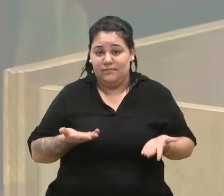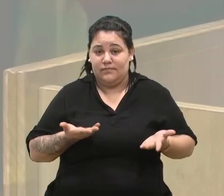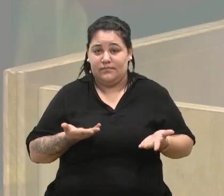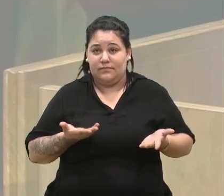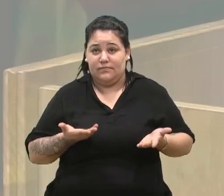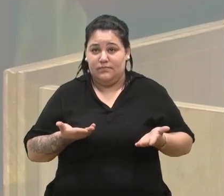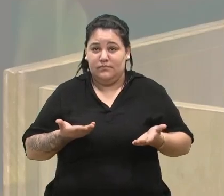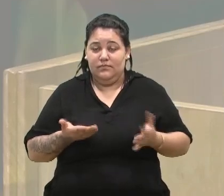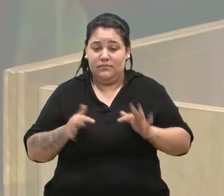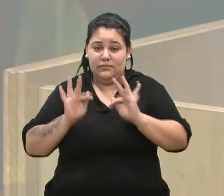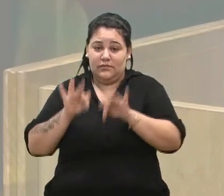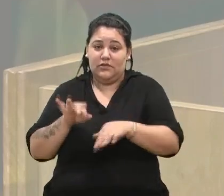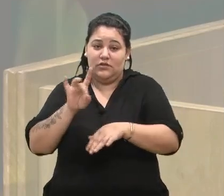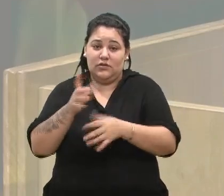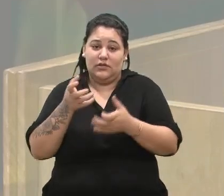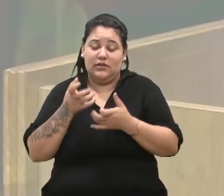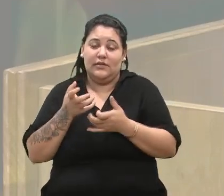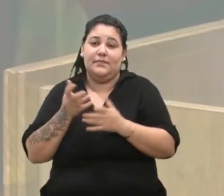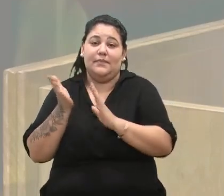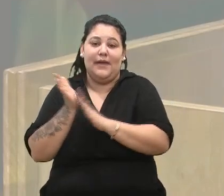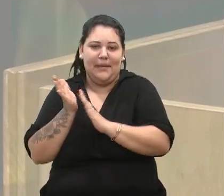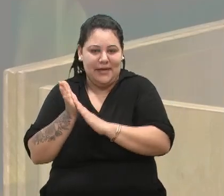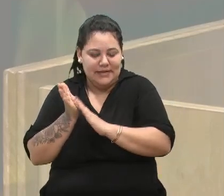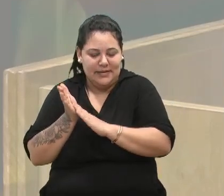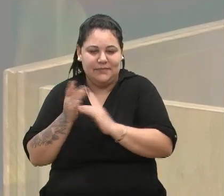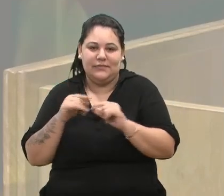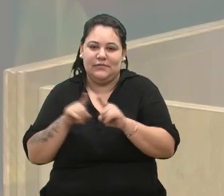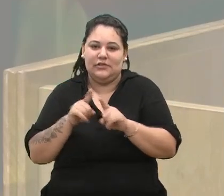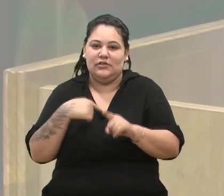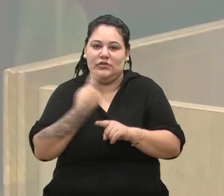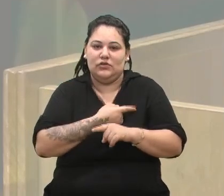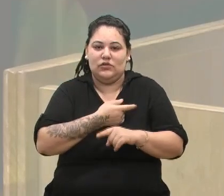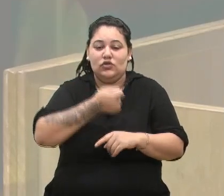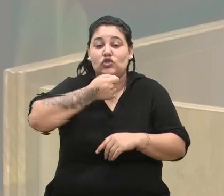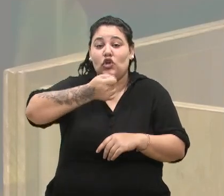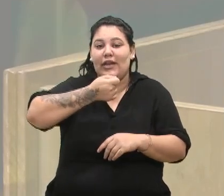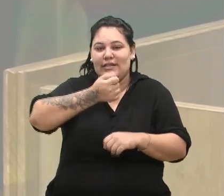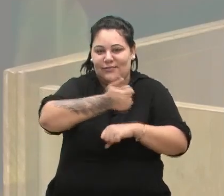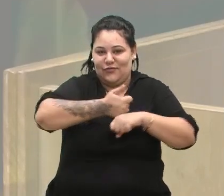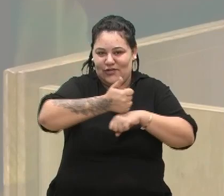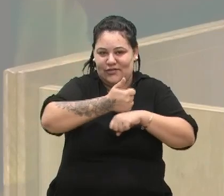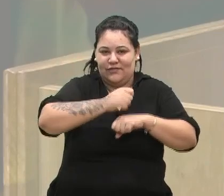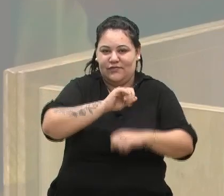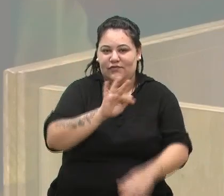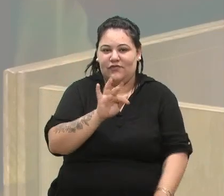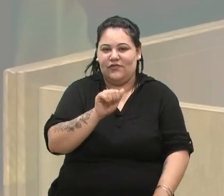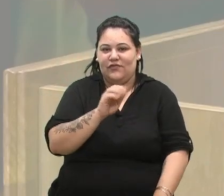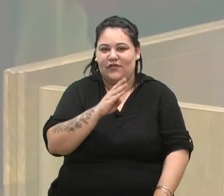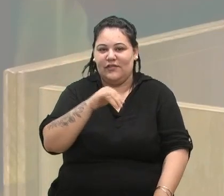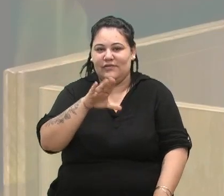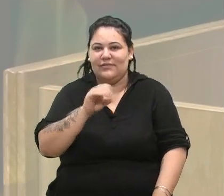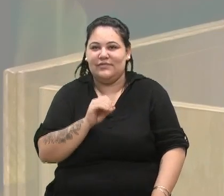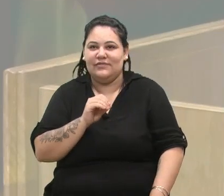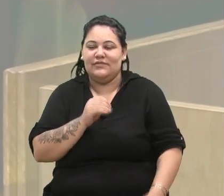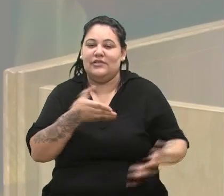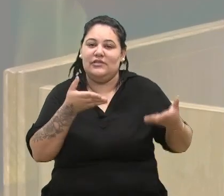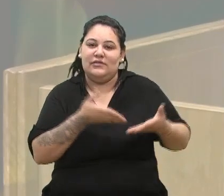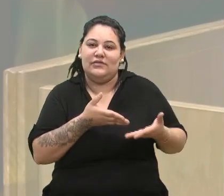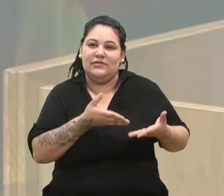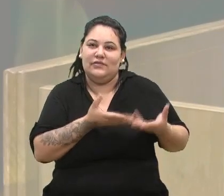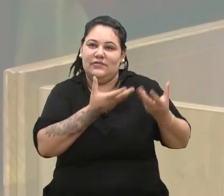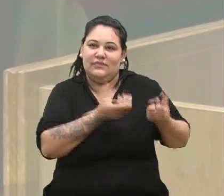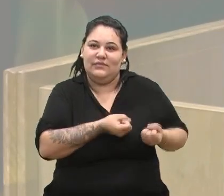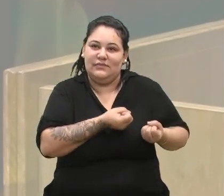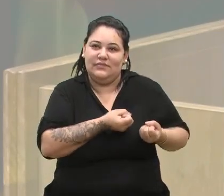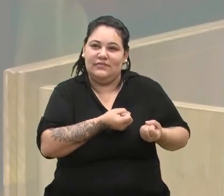concluir, eu só gostaria de parabenizar ao nosso jornalista Fábio Carnizella, que agora foi empossado esses dias aqui na Câmara de